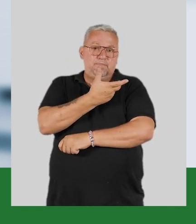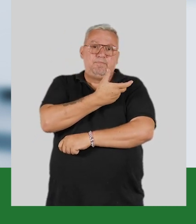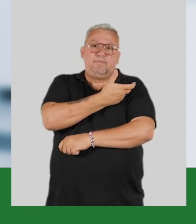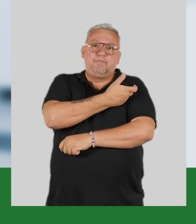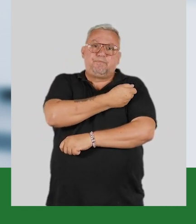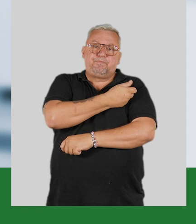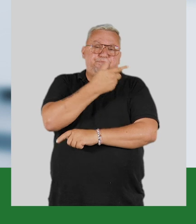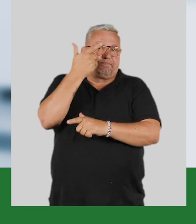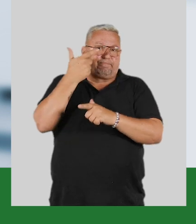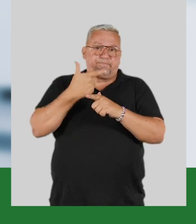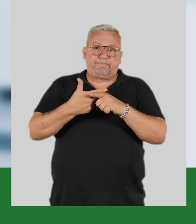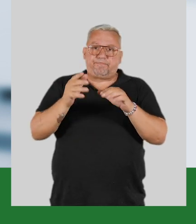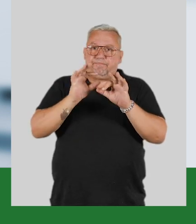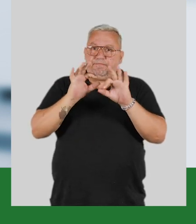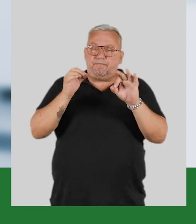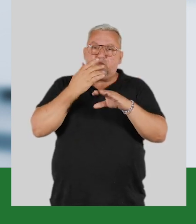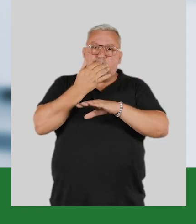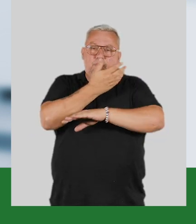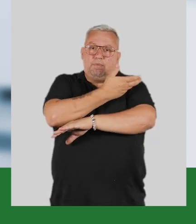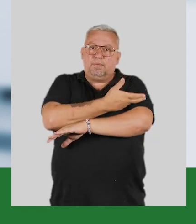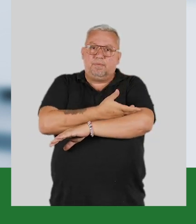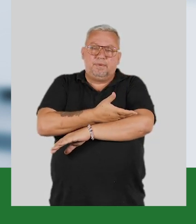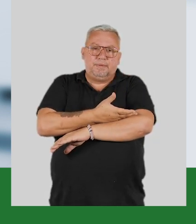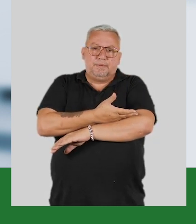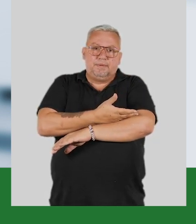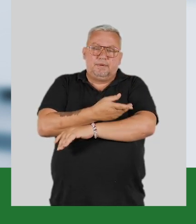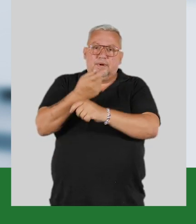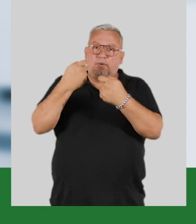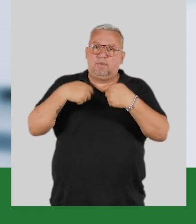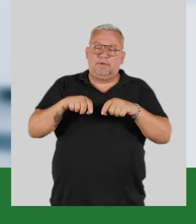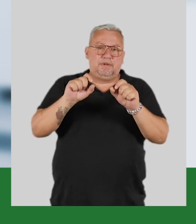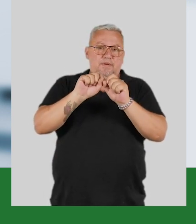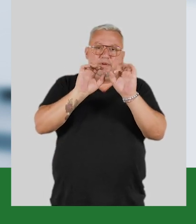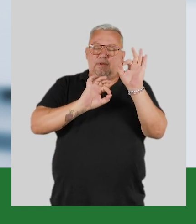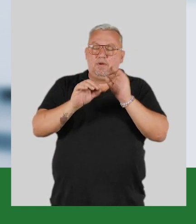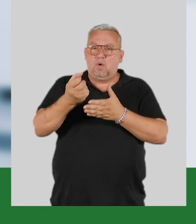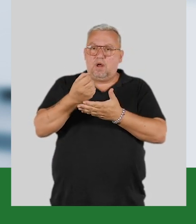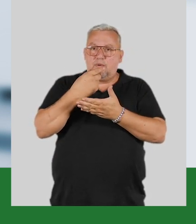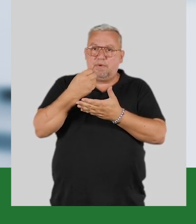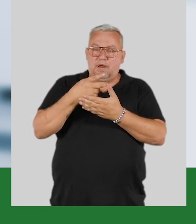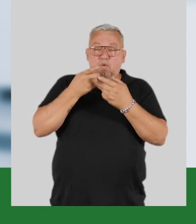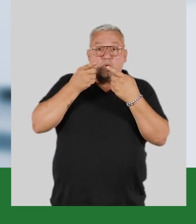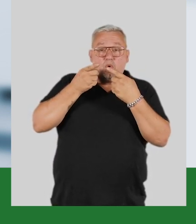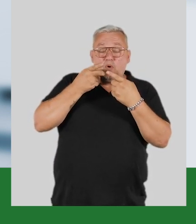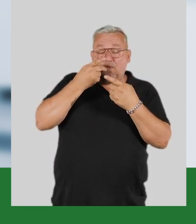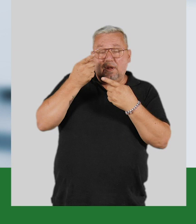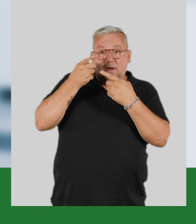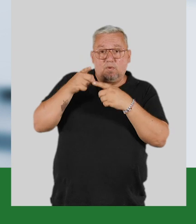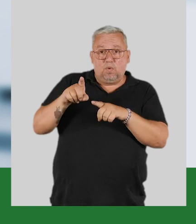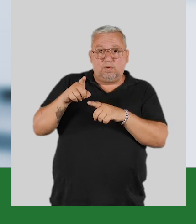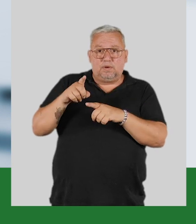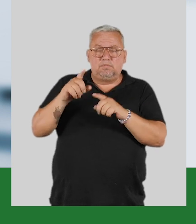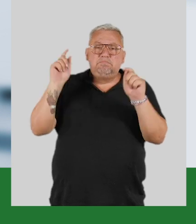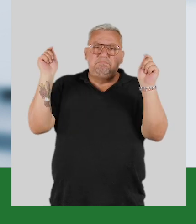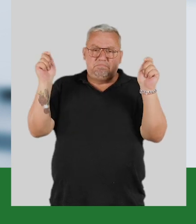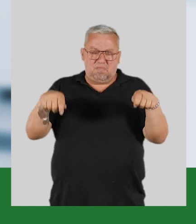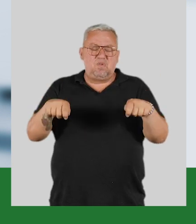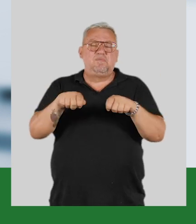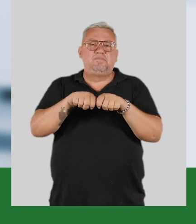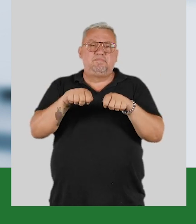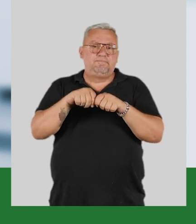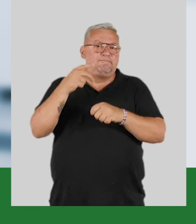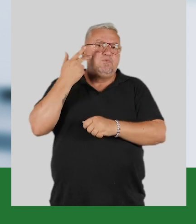que não vai ter risco de sangramento, então não é necessário mexer na medicação ou contraindicar a vacinação. Ela pode ser